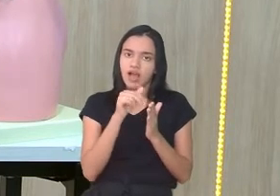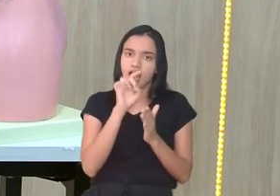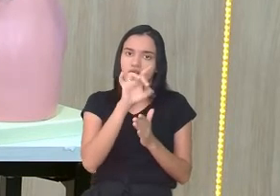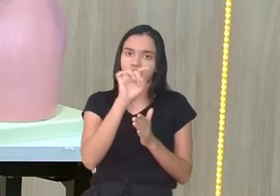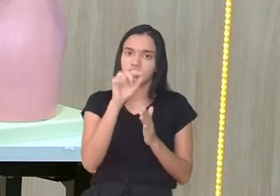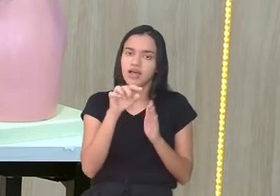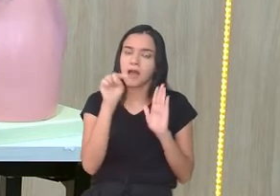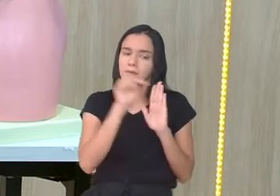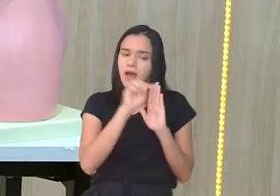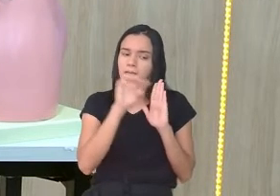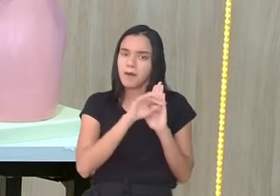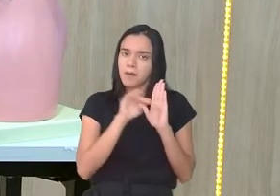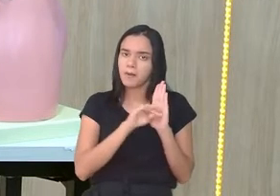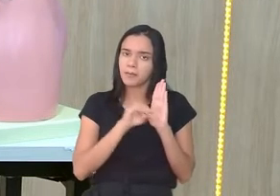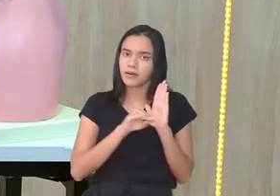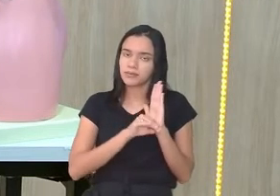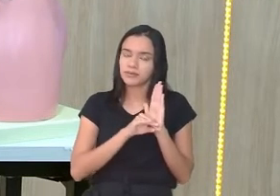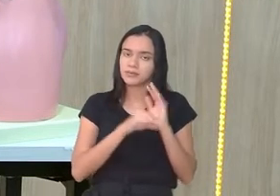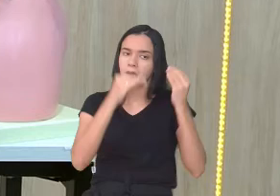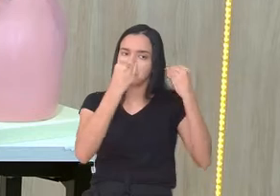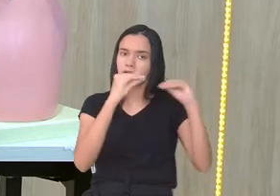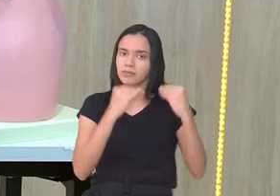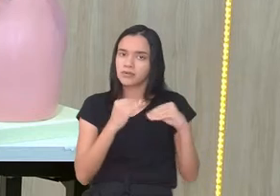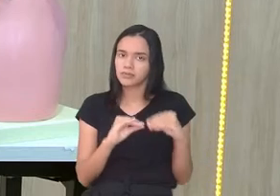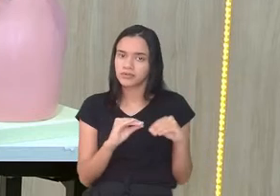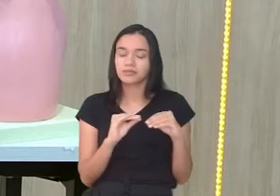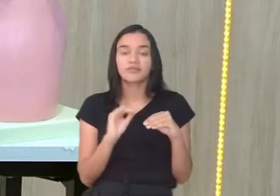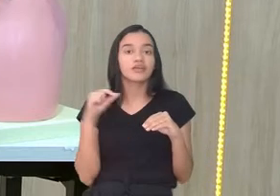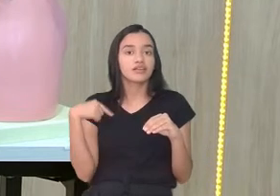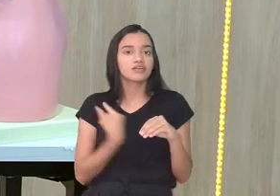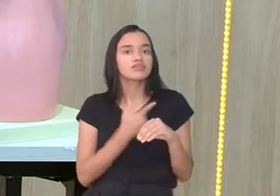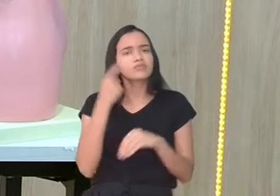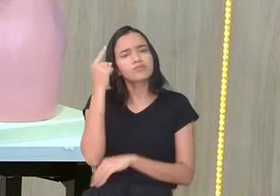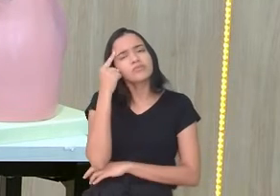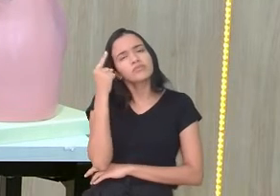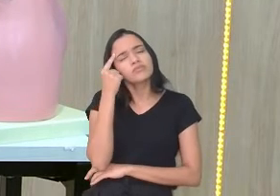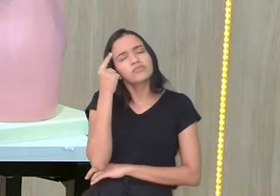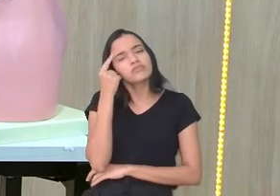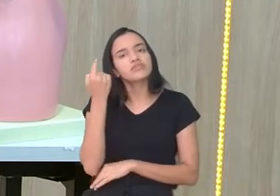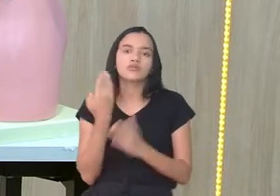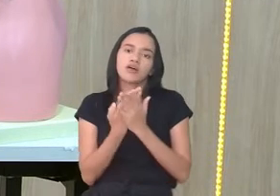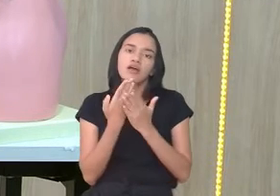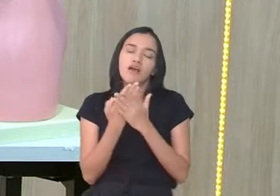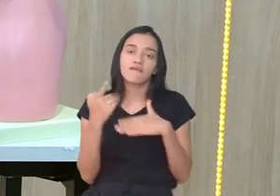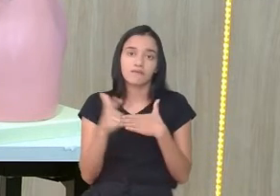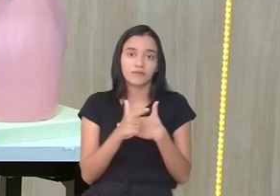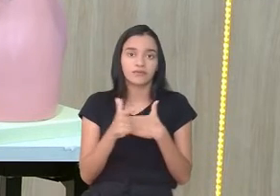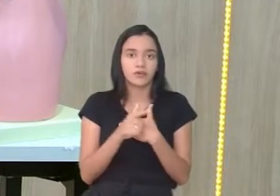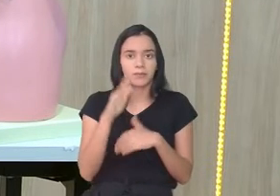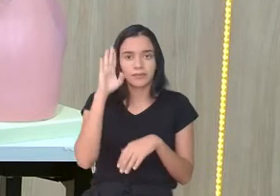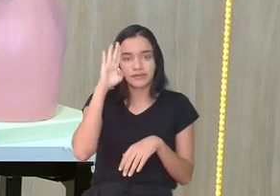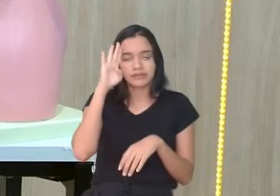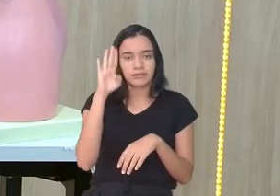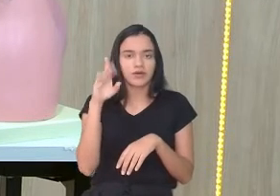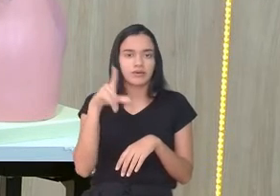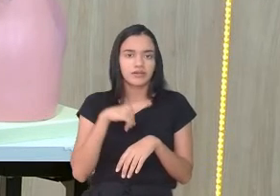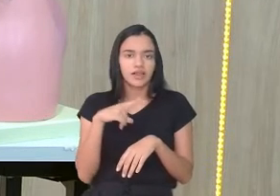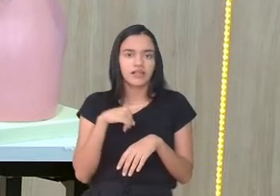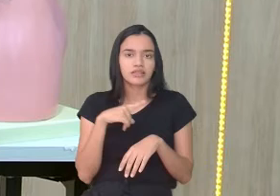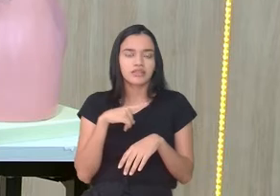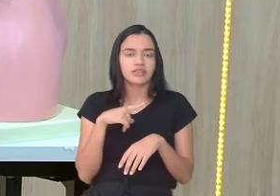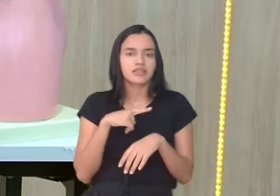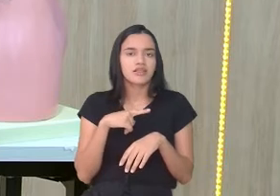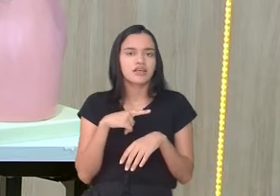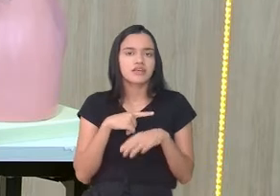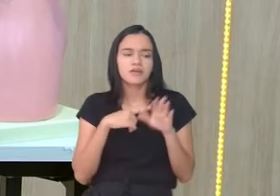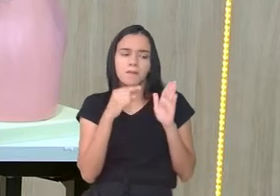cada órgão desse, vocês vão pensando na nossa aula de hoje que função principal tem aquele local ali,